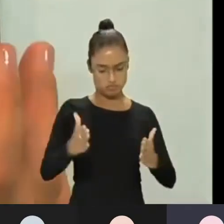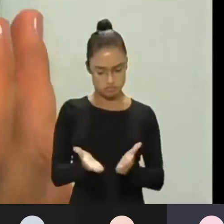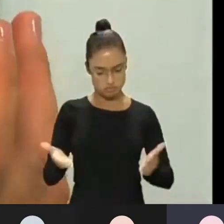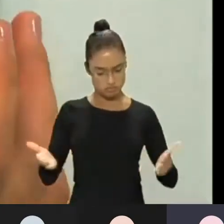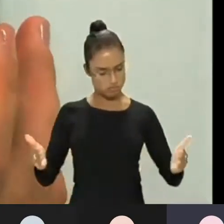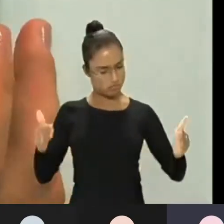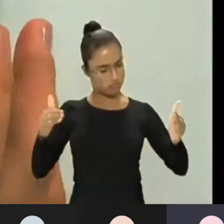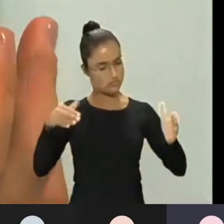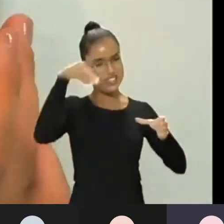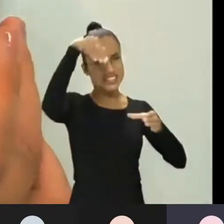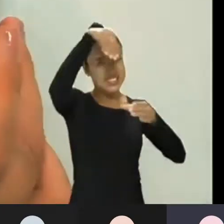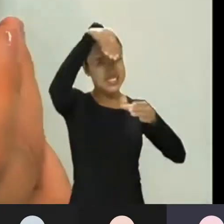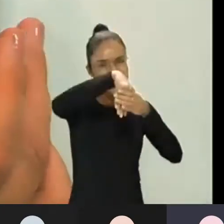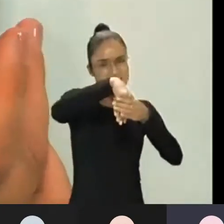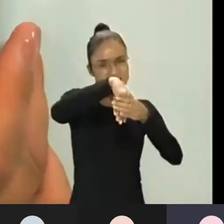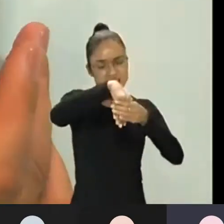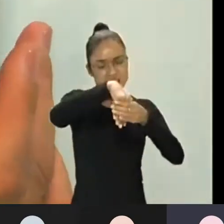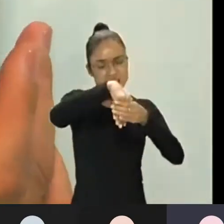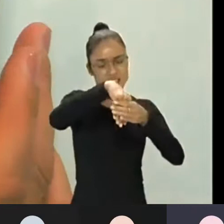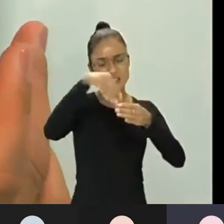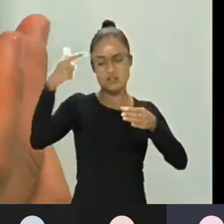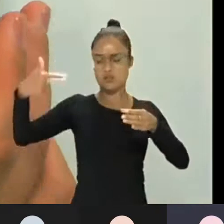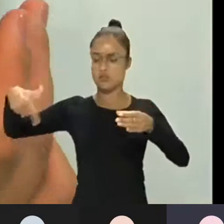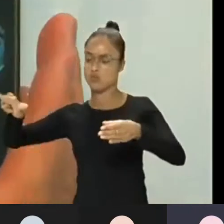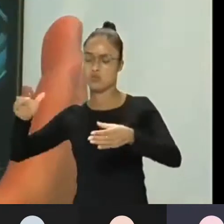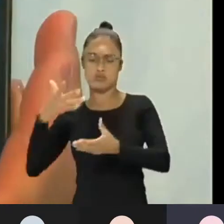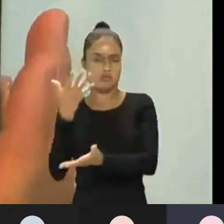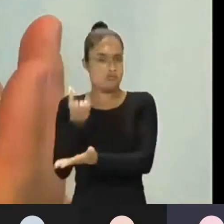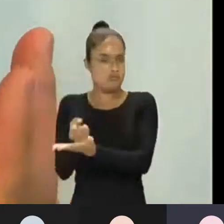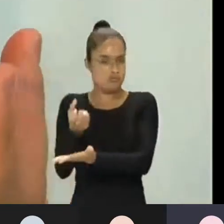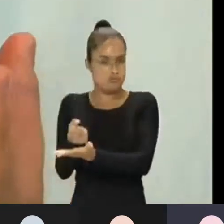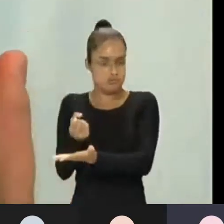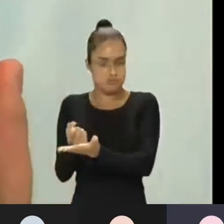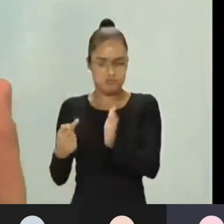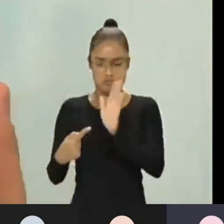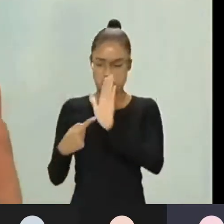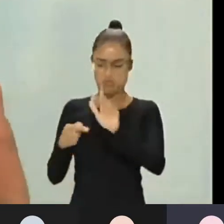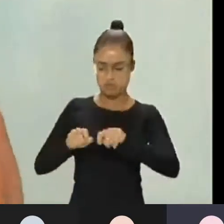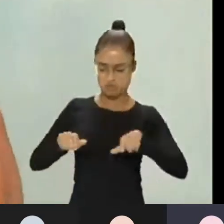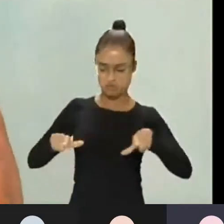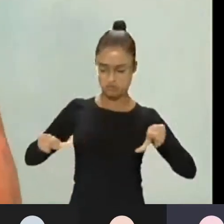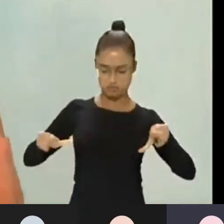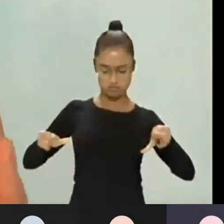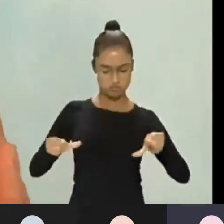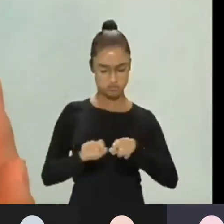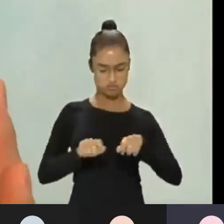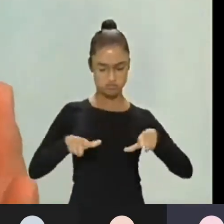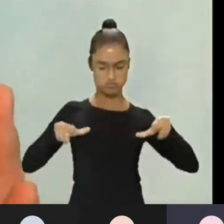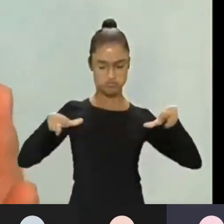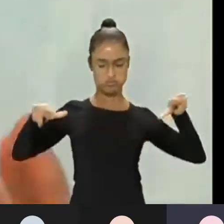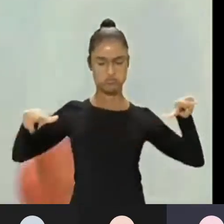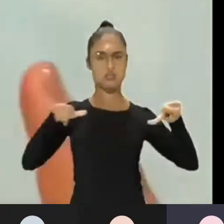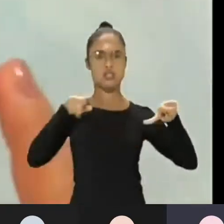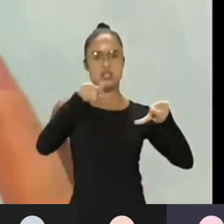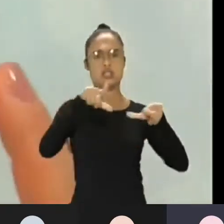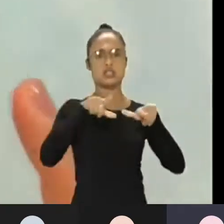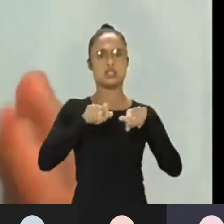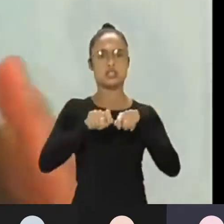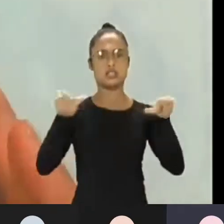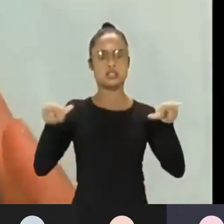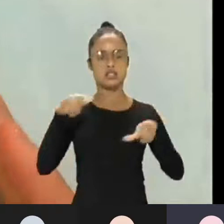Augment, que é um outro aplicativo. E ela é também de realidade aumentada. Então, aqui